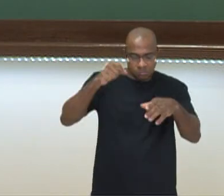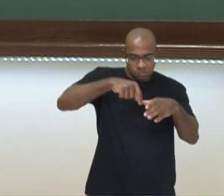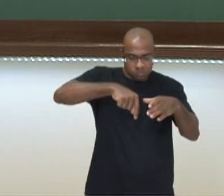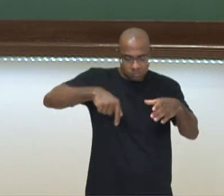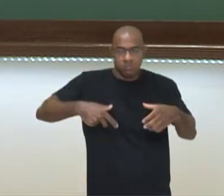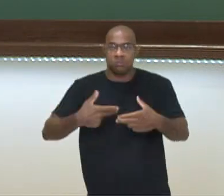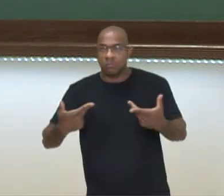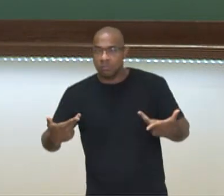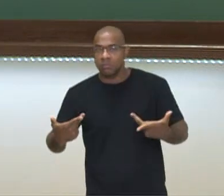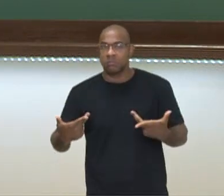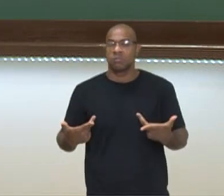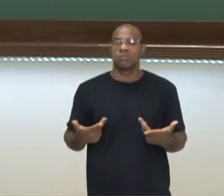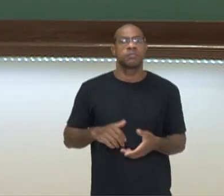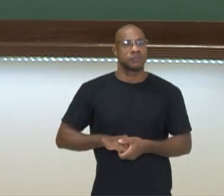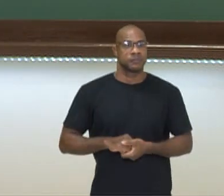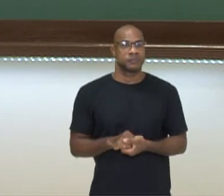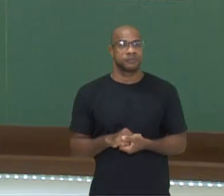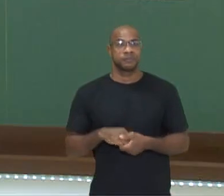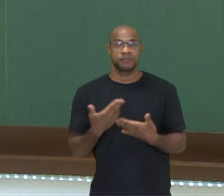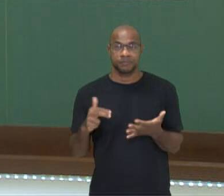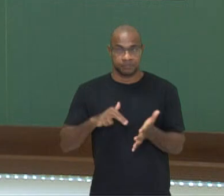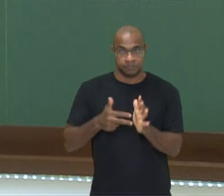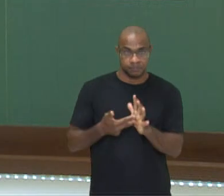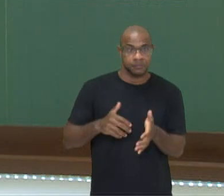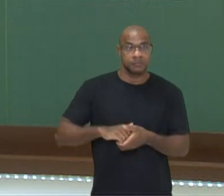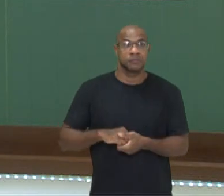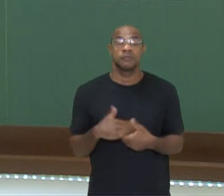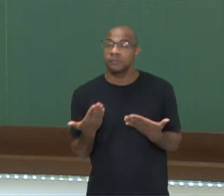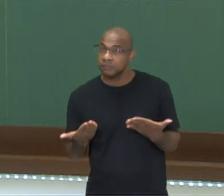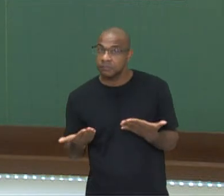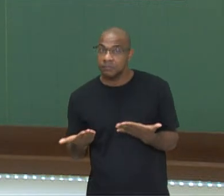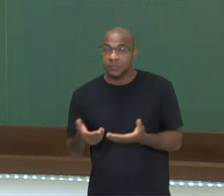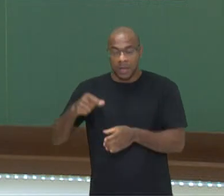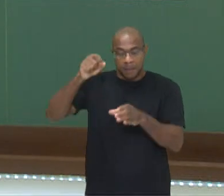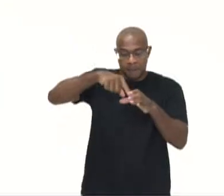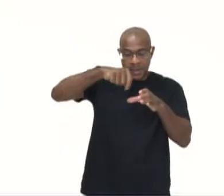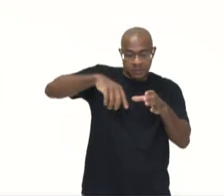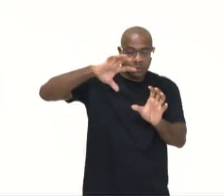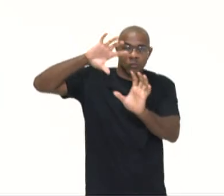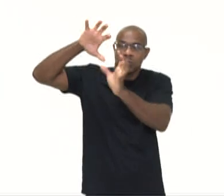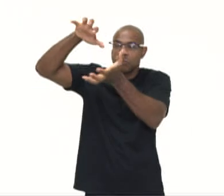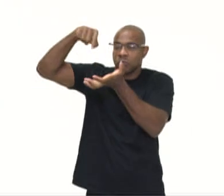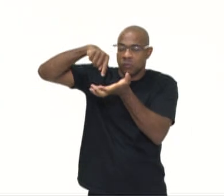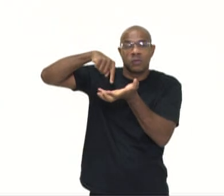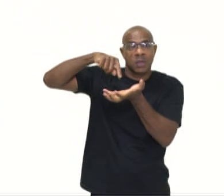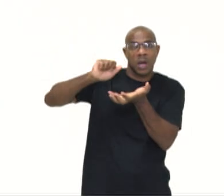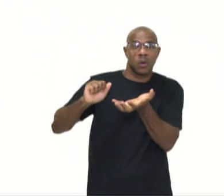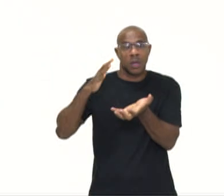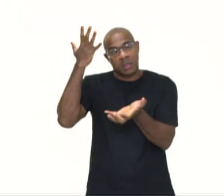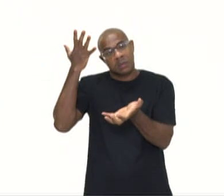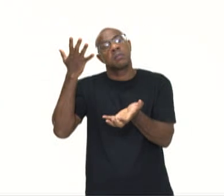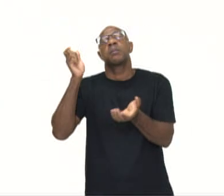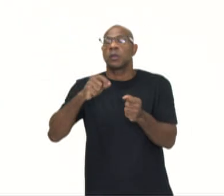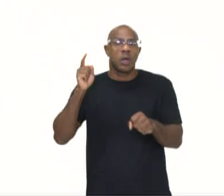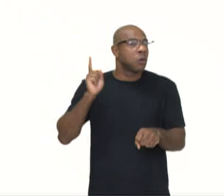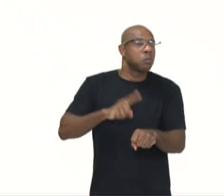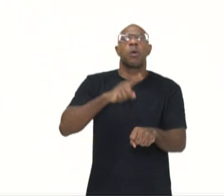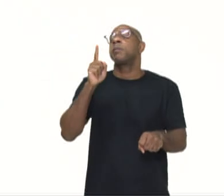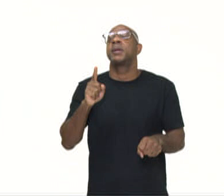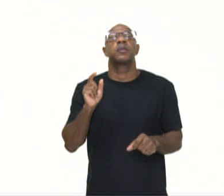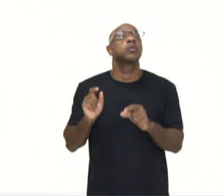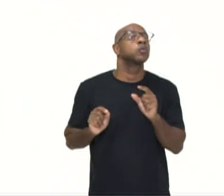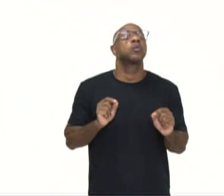plantar, produzir. Segundo o Cornejo, a domesticação do cacau pode ter acontecido em algum